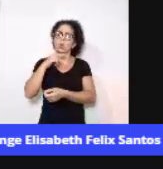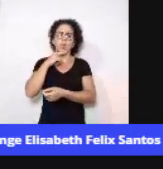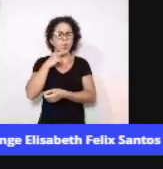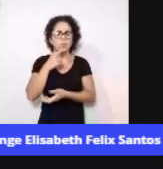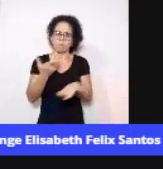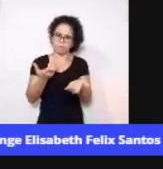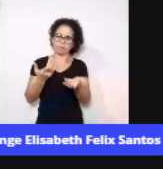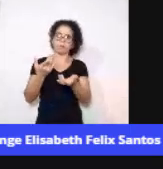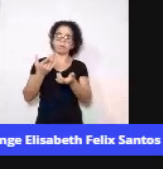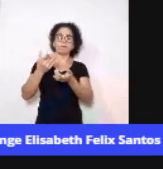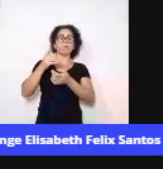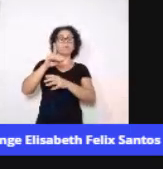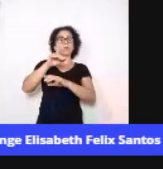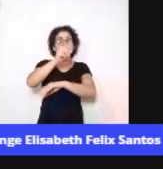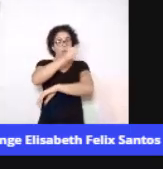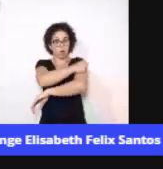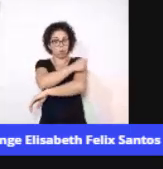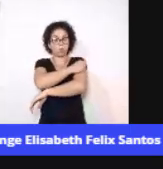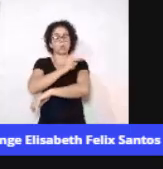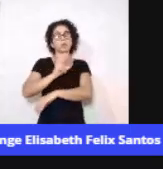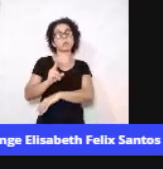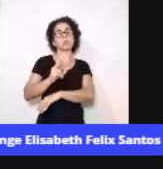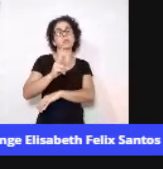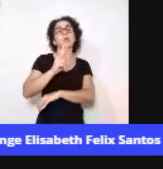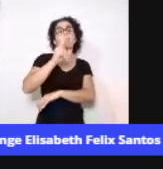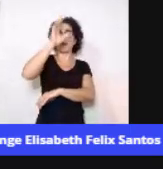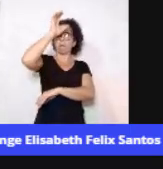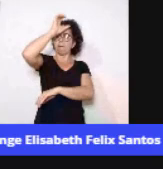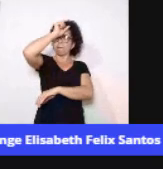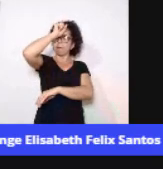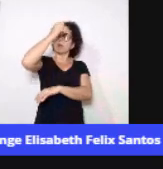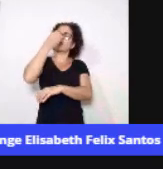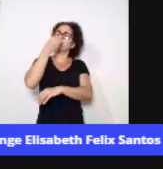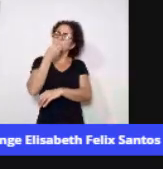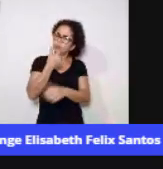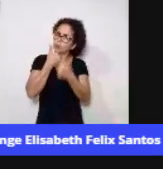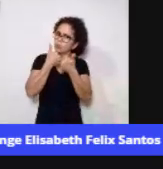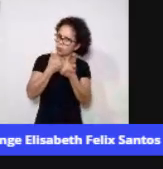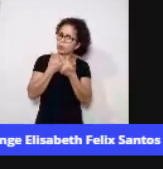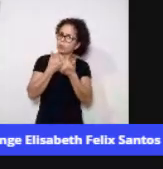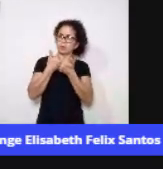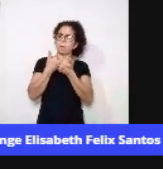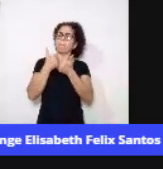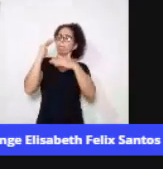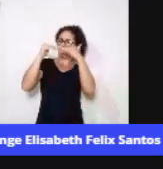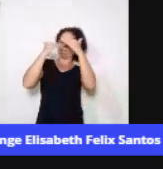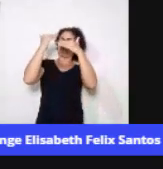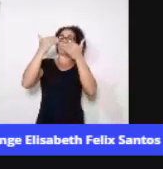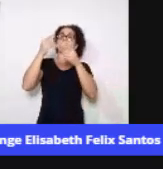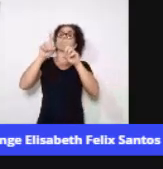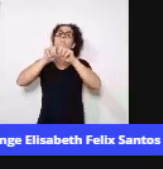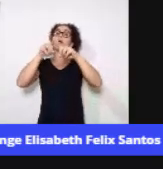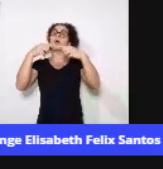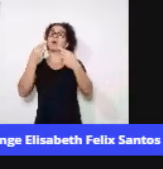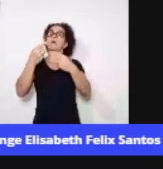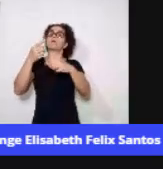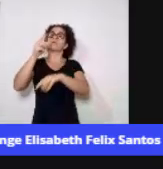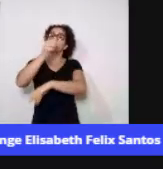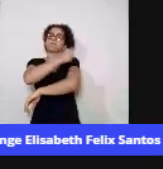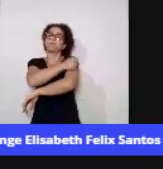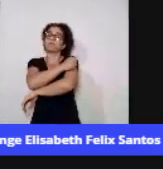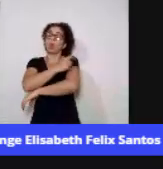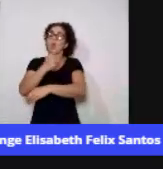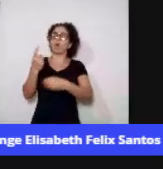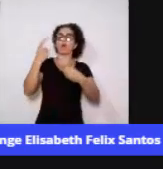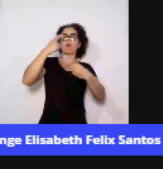aprendendo algo muito bom, né? Mas quando esse aluno retornar para a escola, ou quando o professor